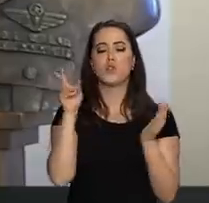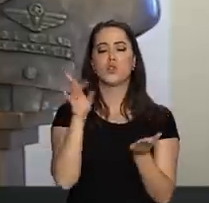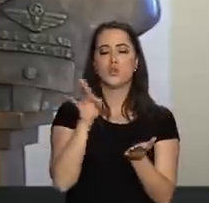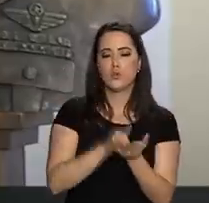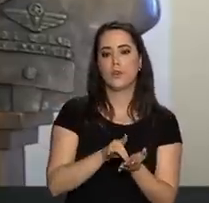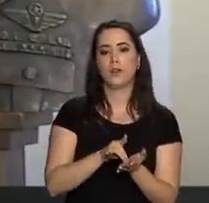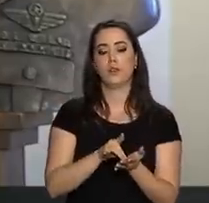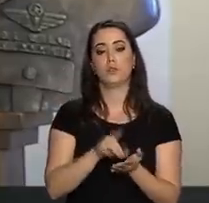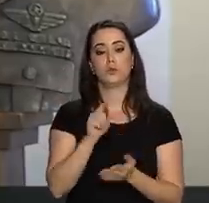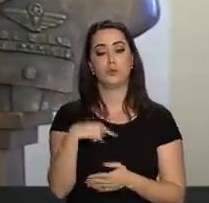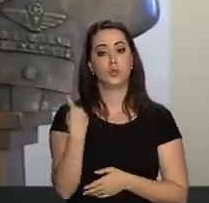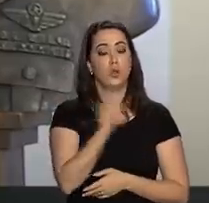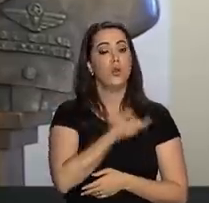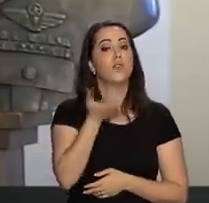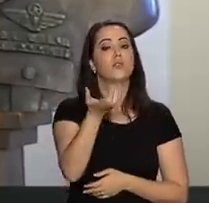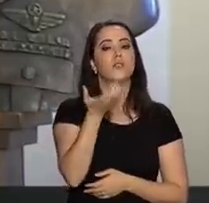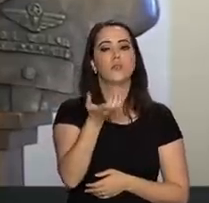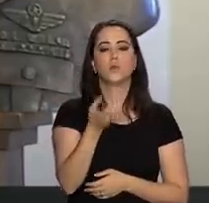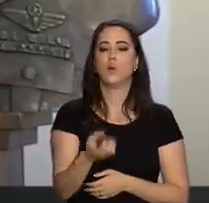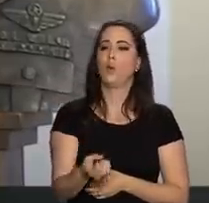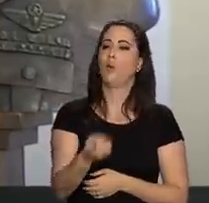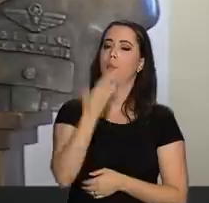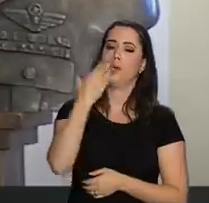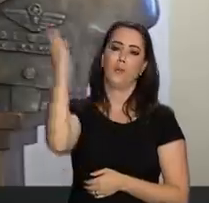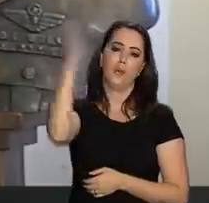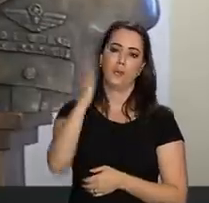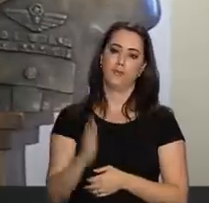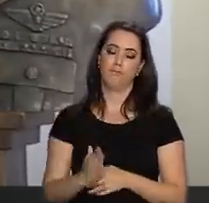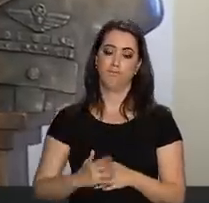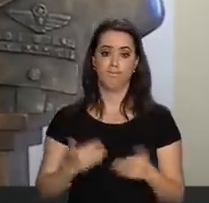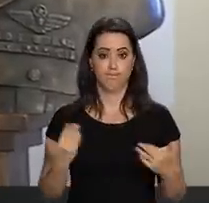história: nós queremos o bem para o Brasil.